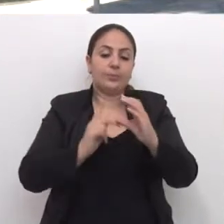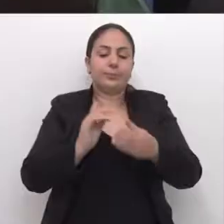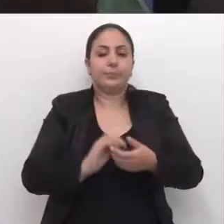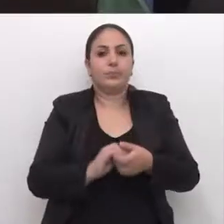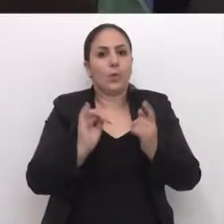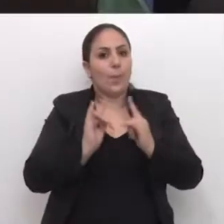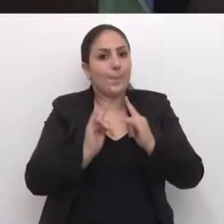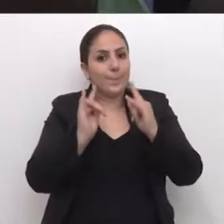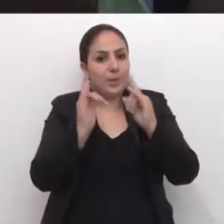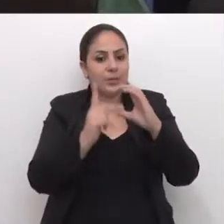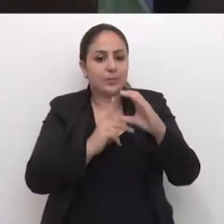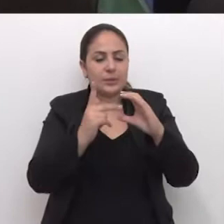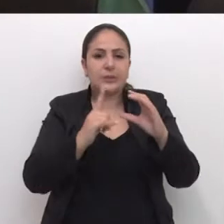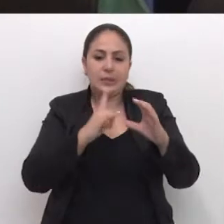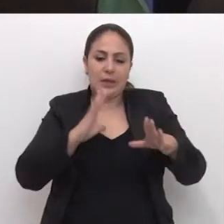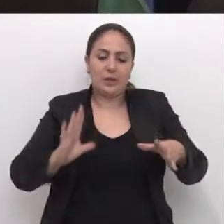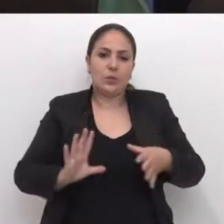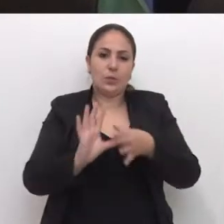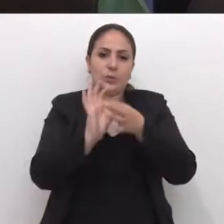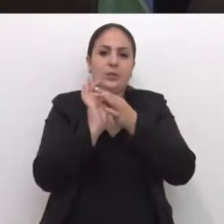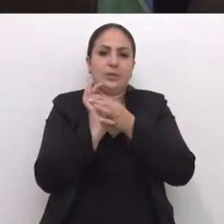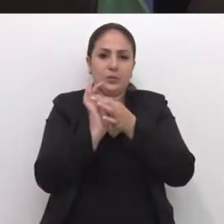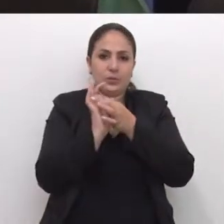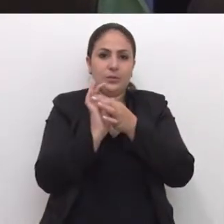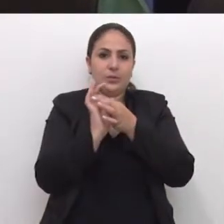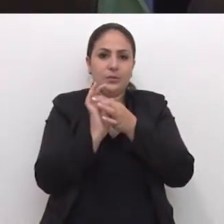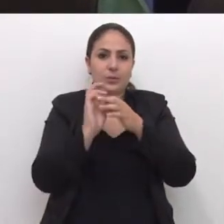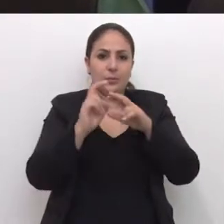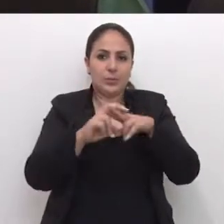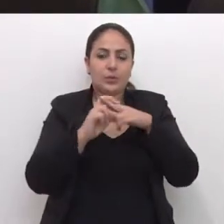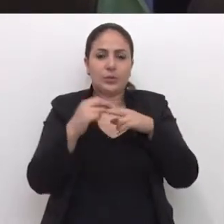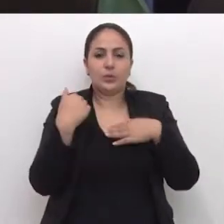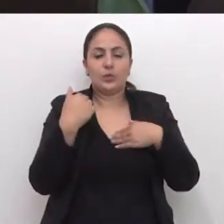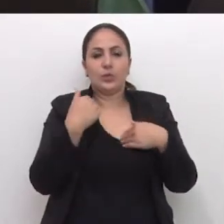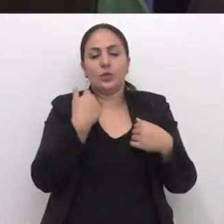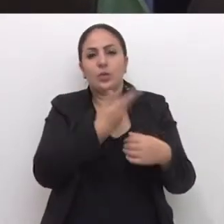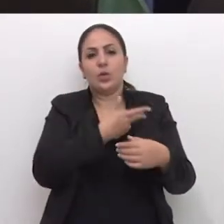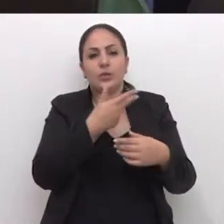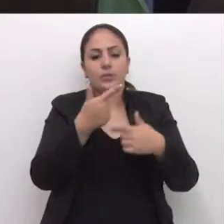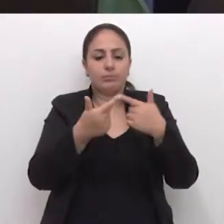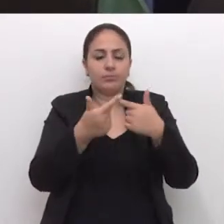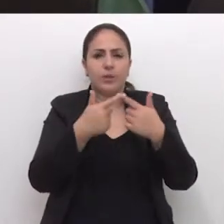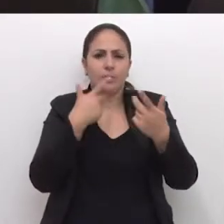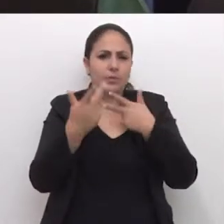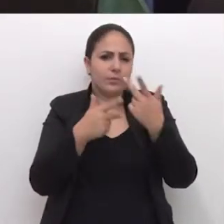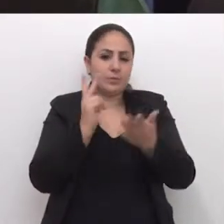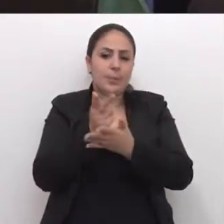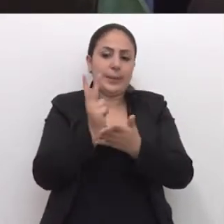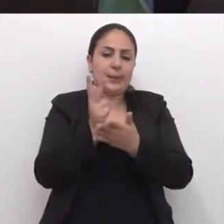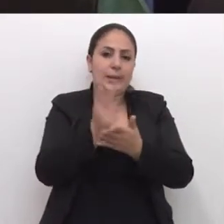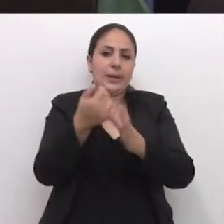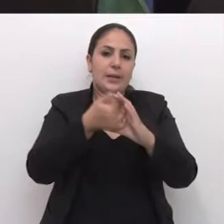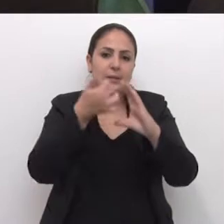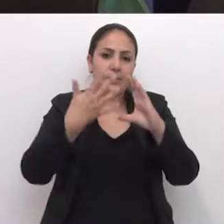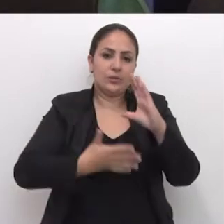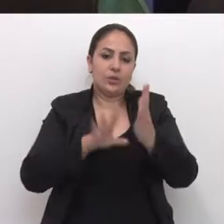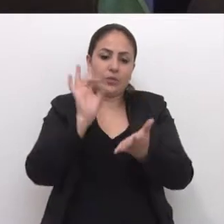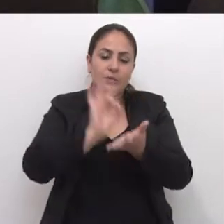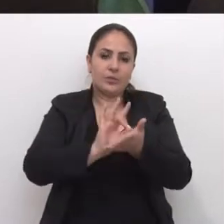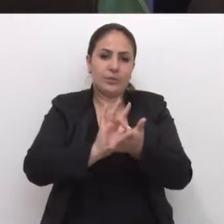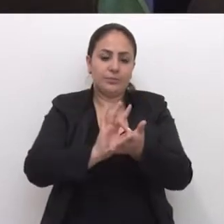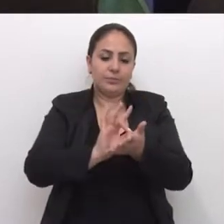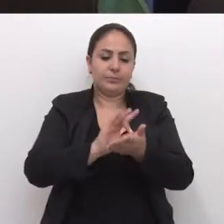Câmara. O prédio da Câmara está inserido num contexto urbano, Então a gente vai manter as